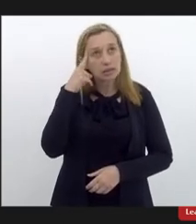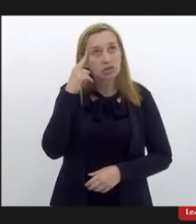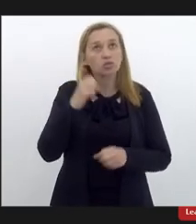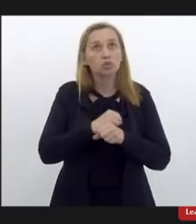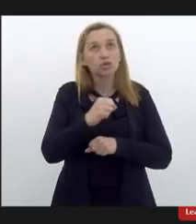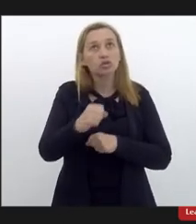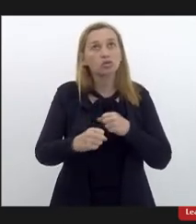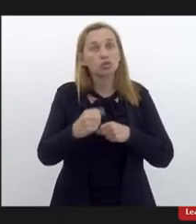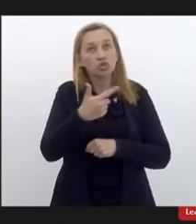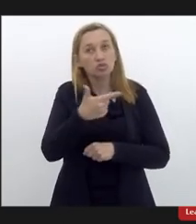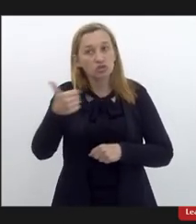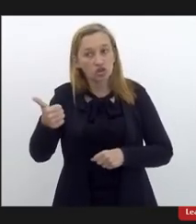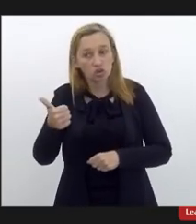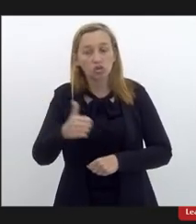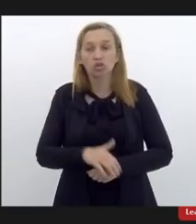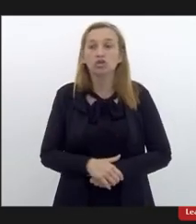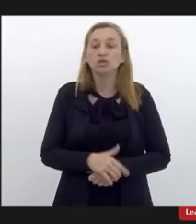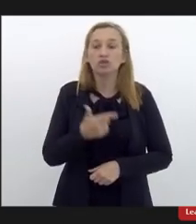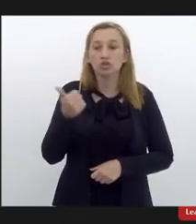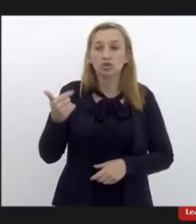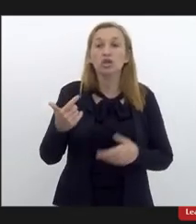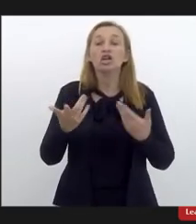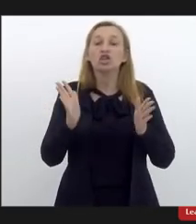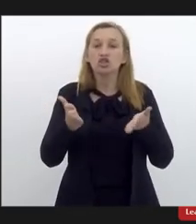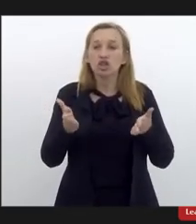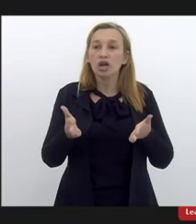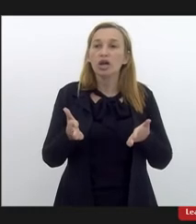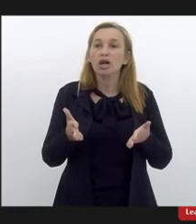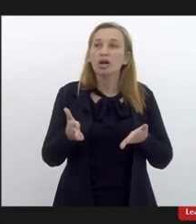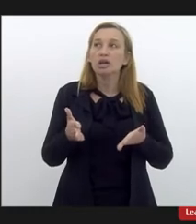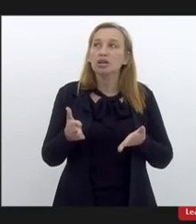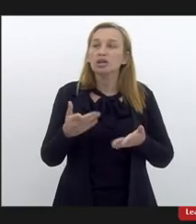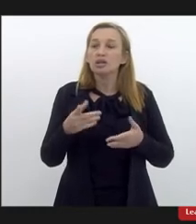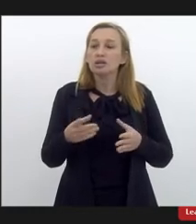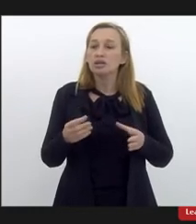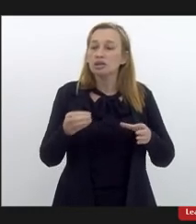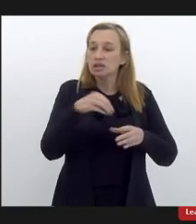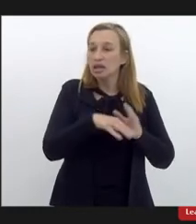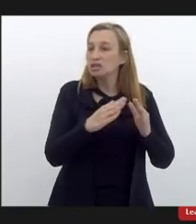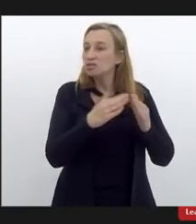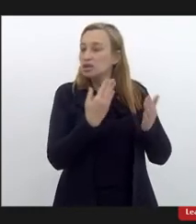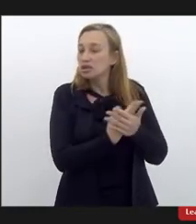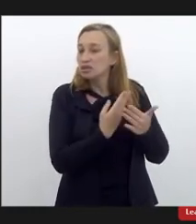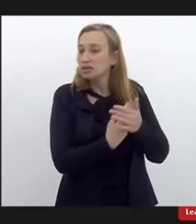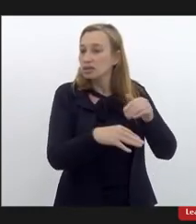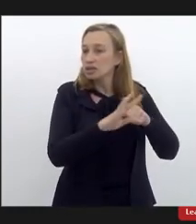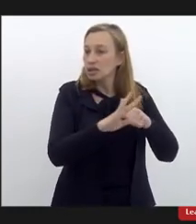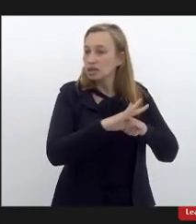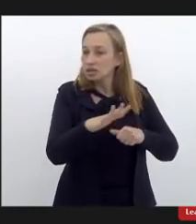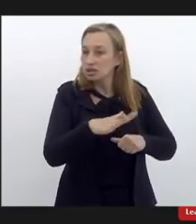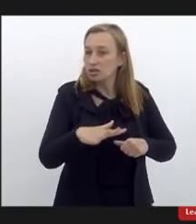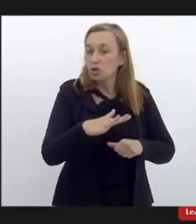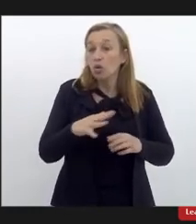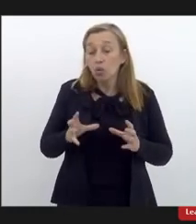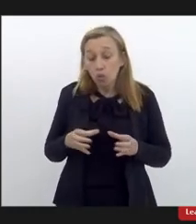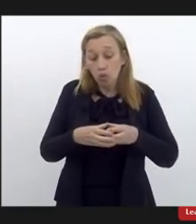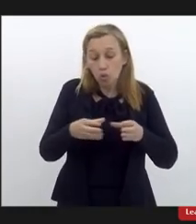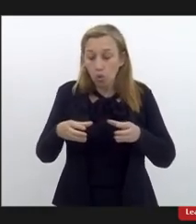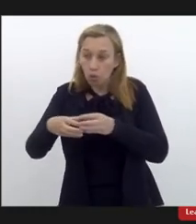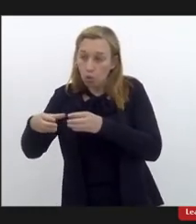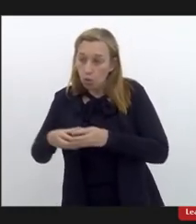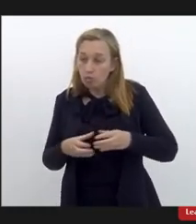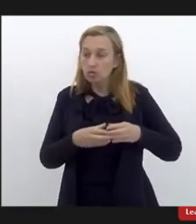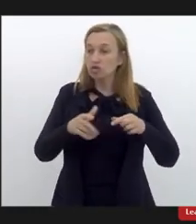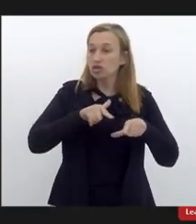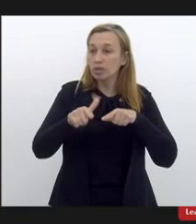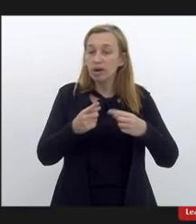de 2022, é que a gente tem estabelecido na FireTech, nas unidades, grupos de trabalho que possam estar